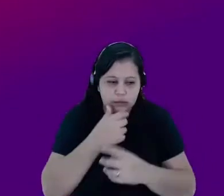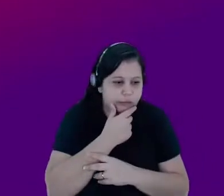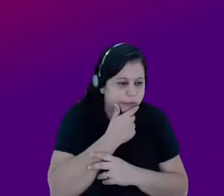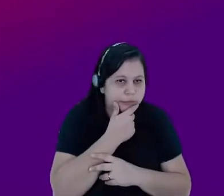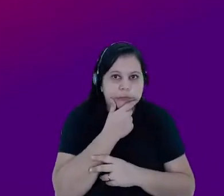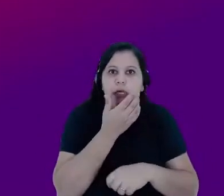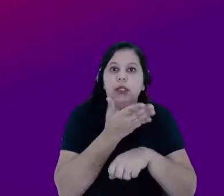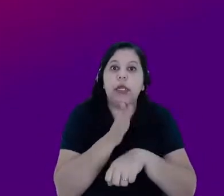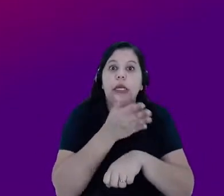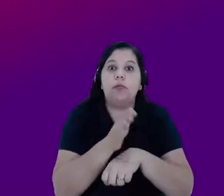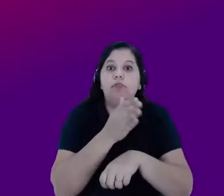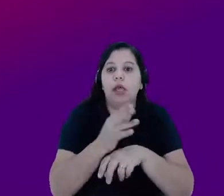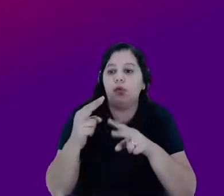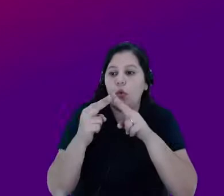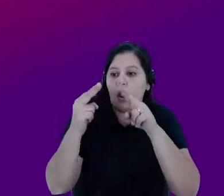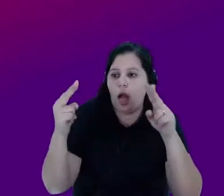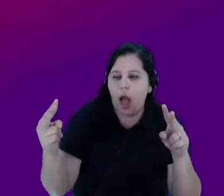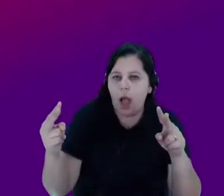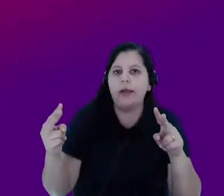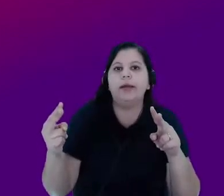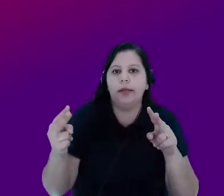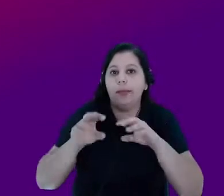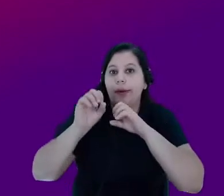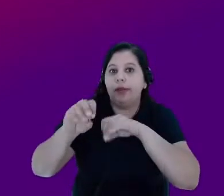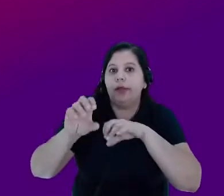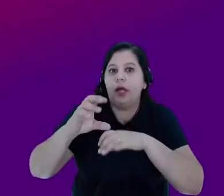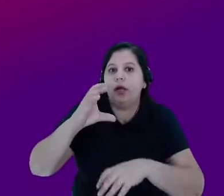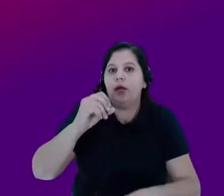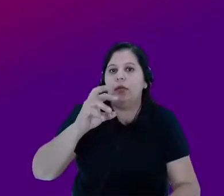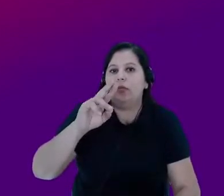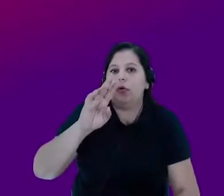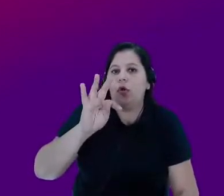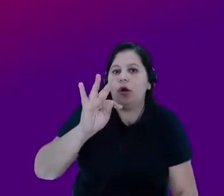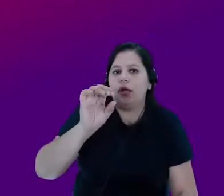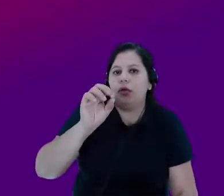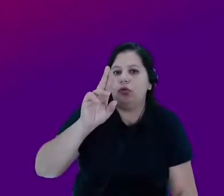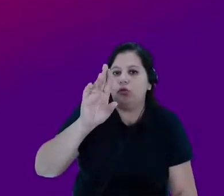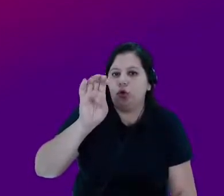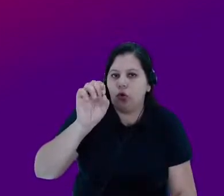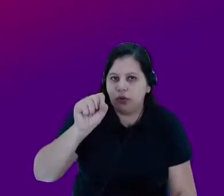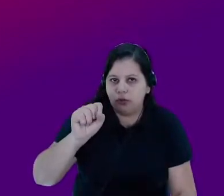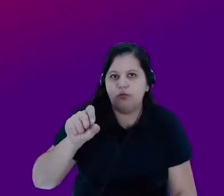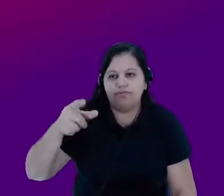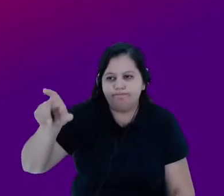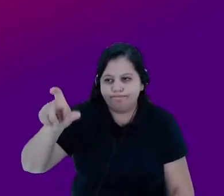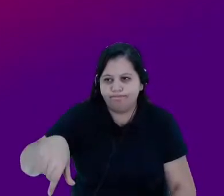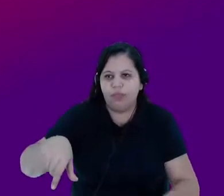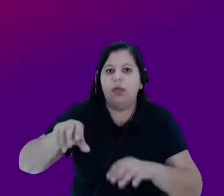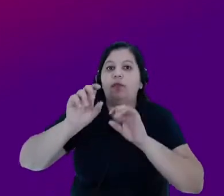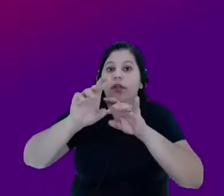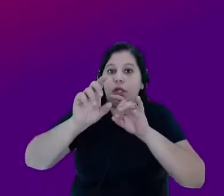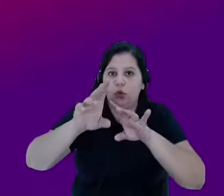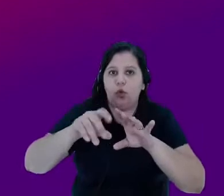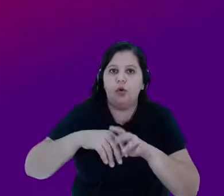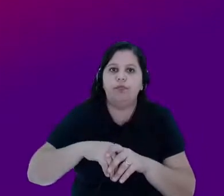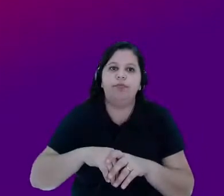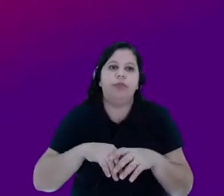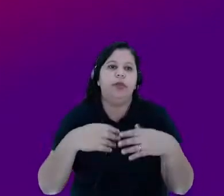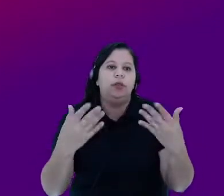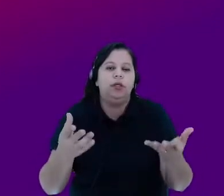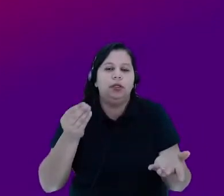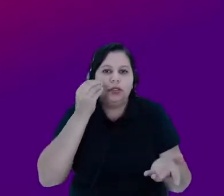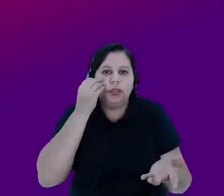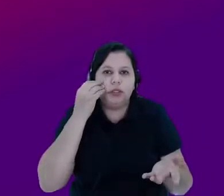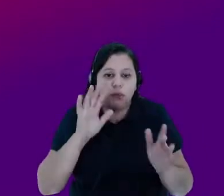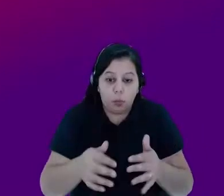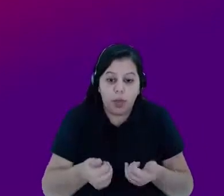parte de digitalização e simplificação da operação, uma preocupação bastante significativa com a melhoria da experiência do cliente. Vamos